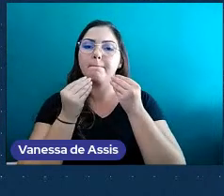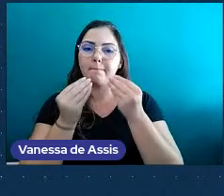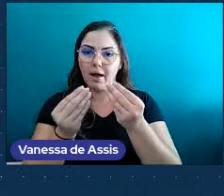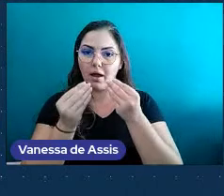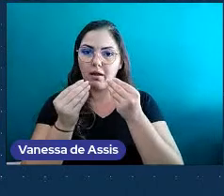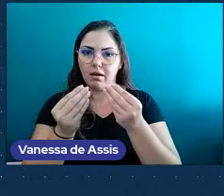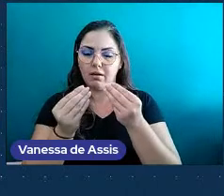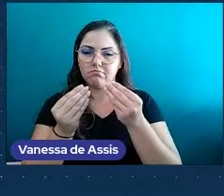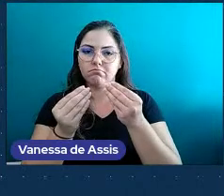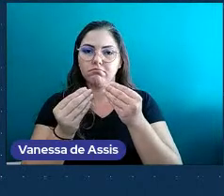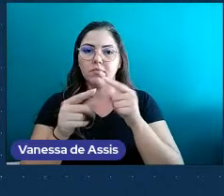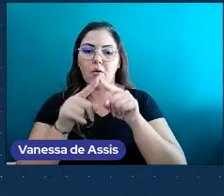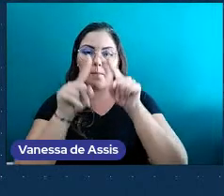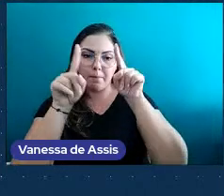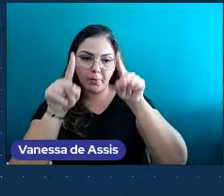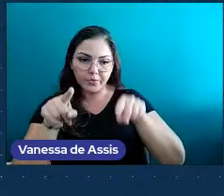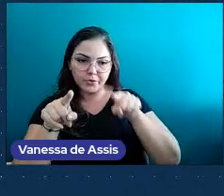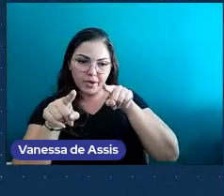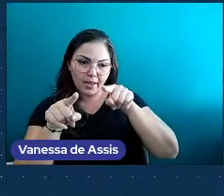se guiar, né?